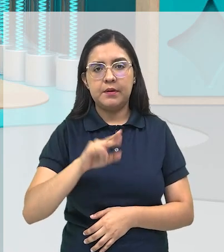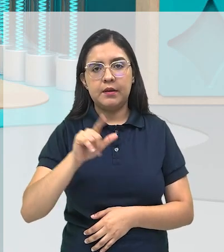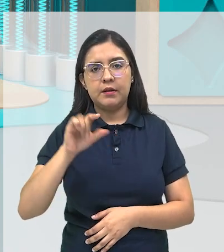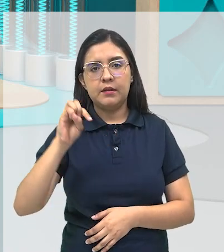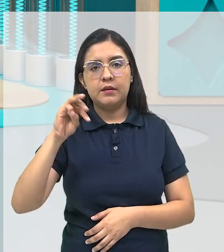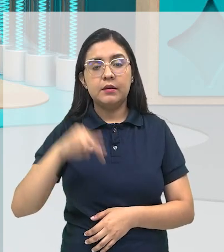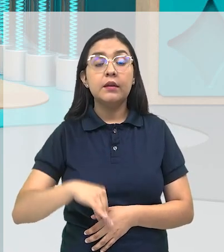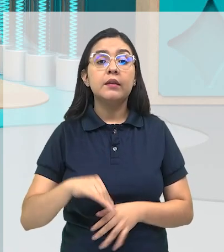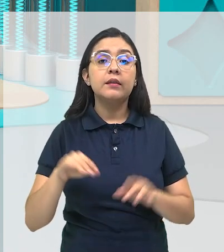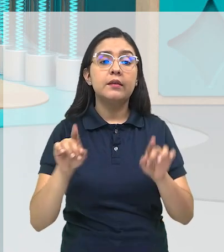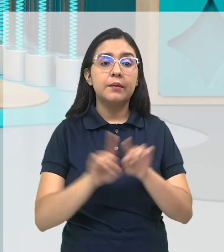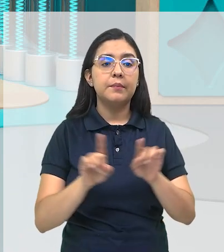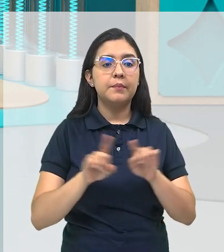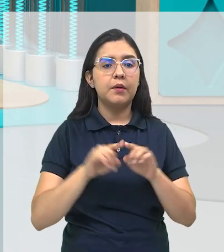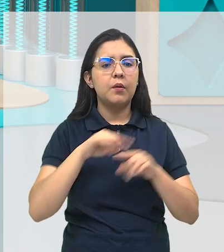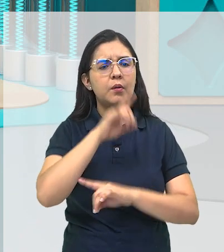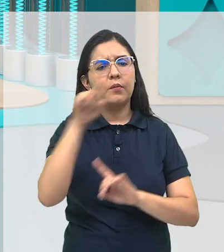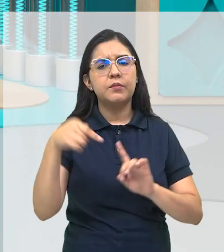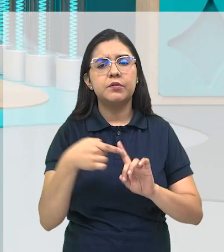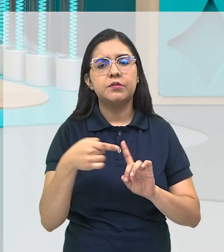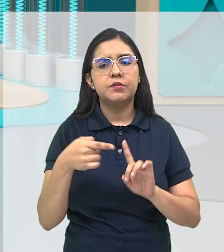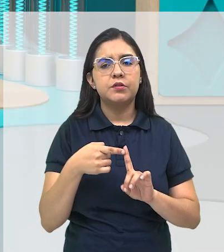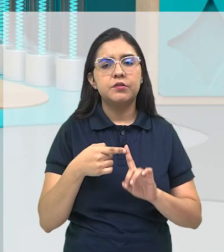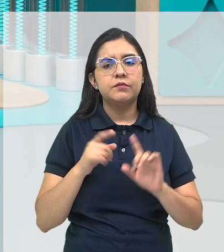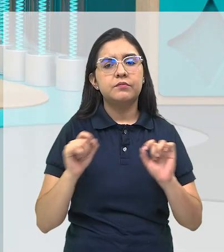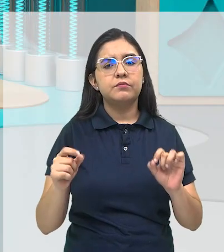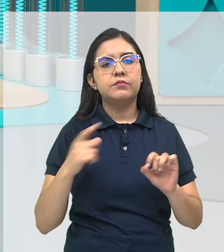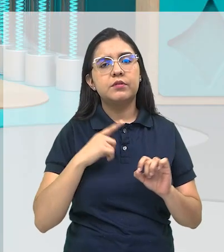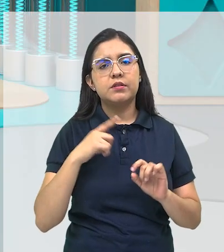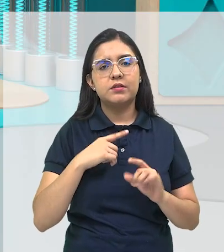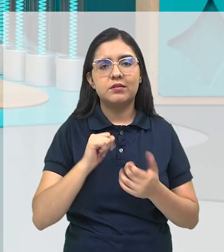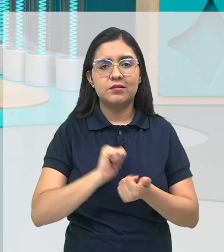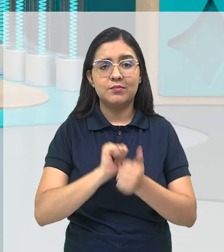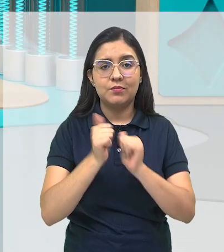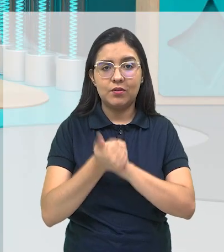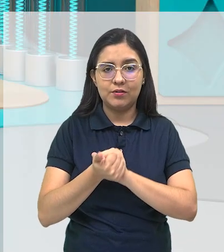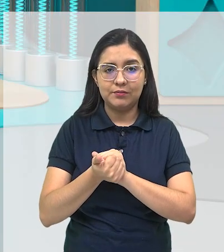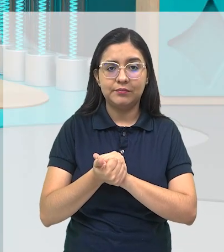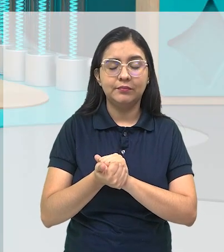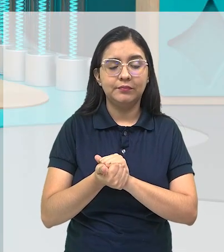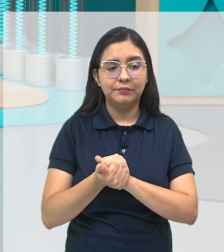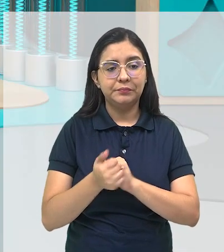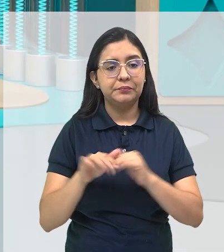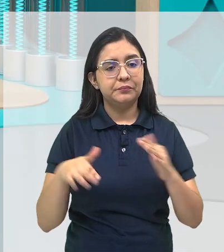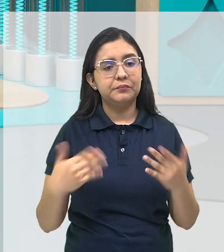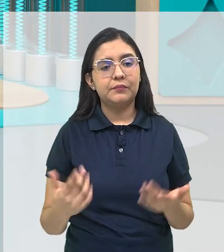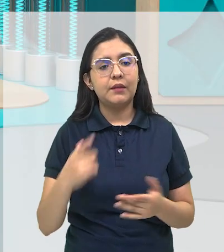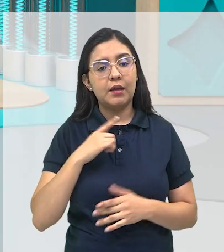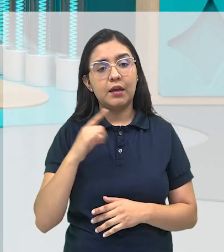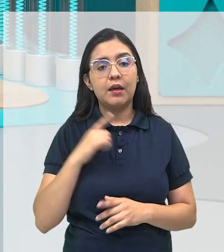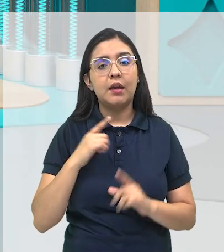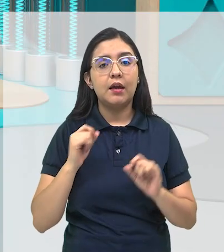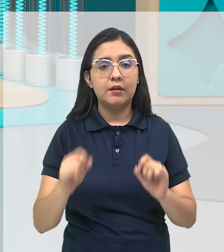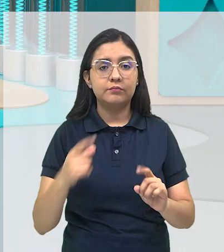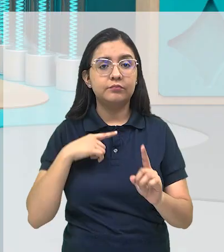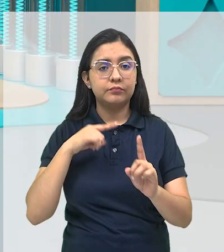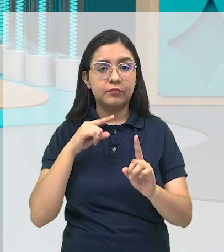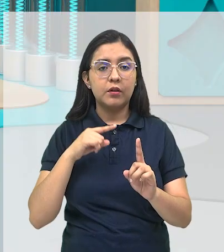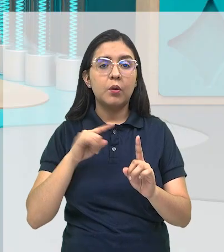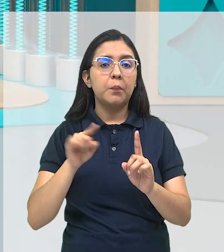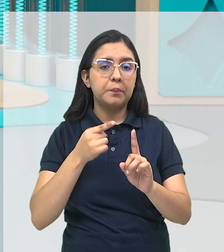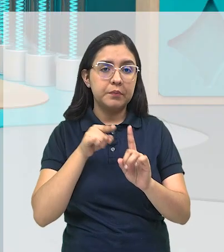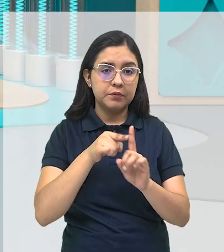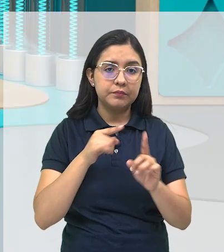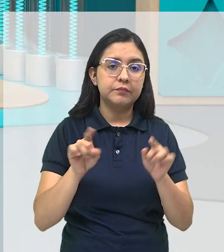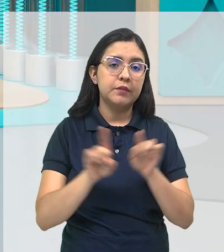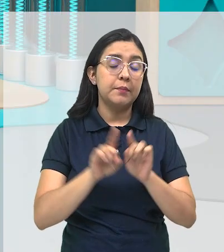relembra também um pouco dos objetivos dessa modalidade, né? O objetivo do esgrimista é tocar o adversário e, ao